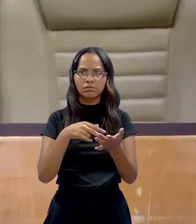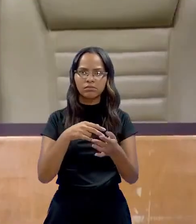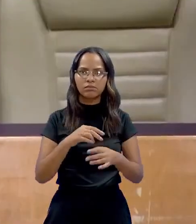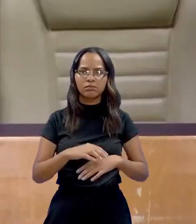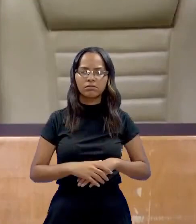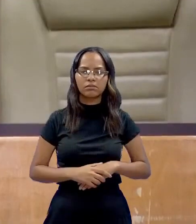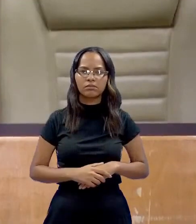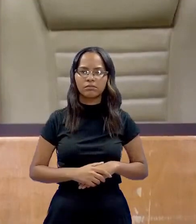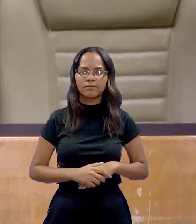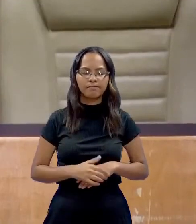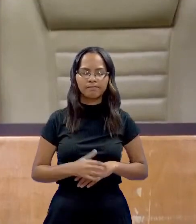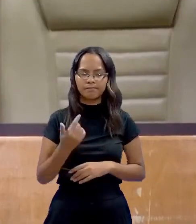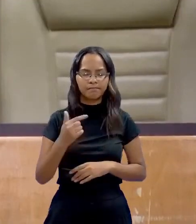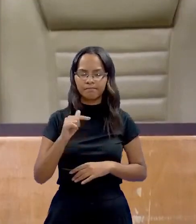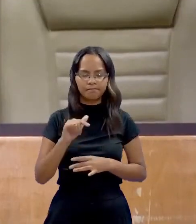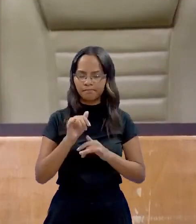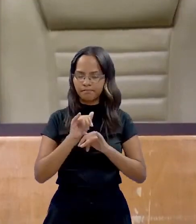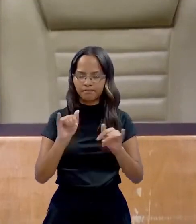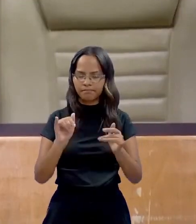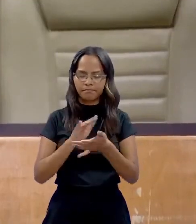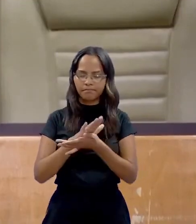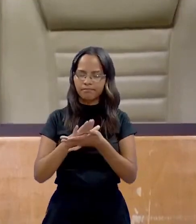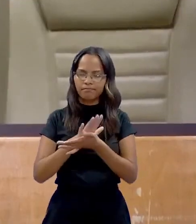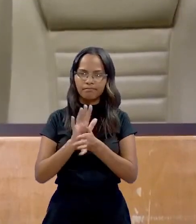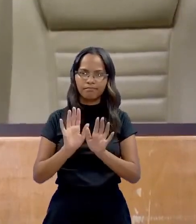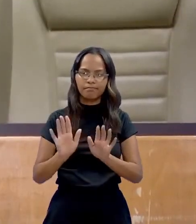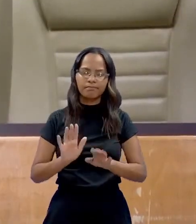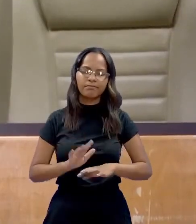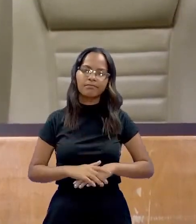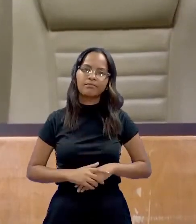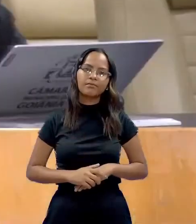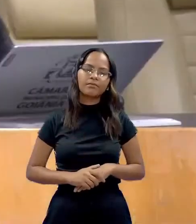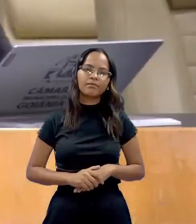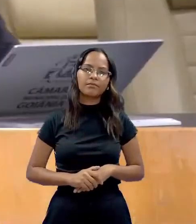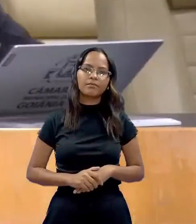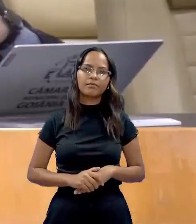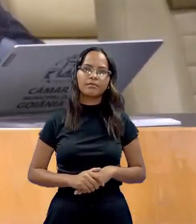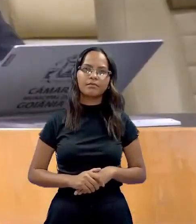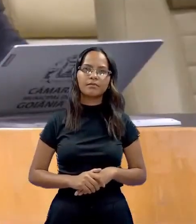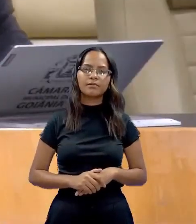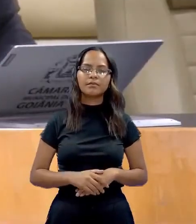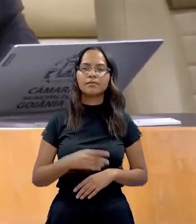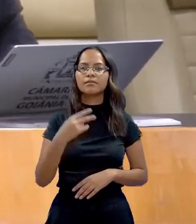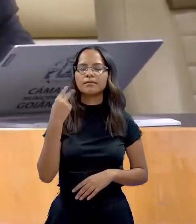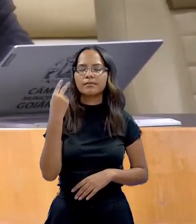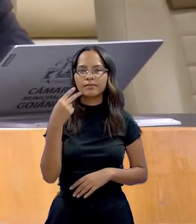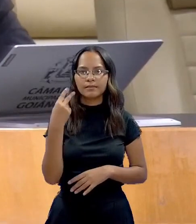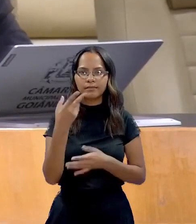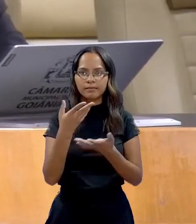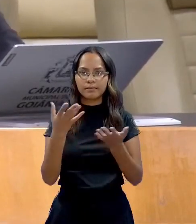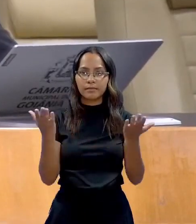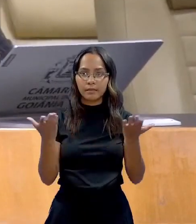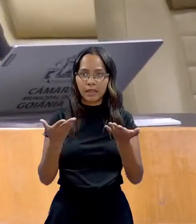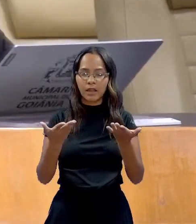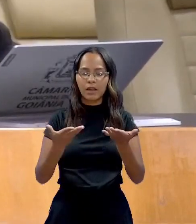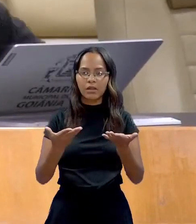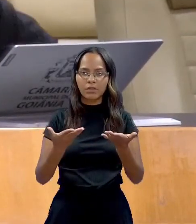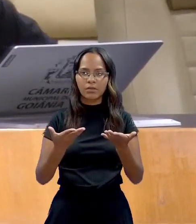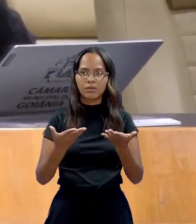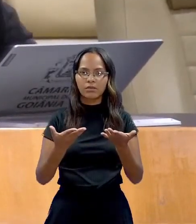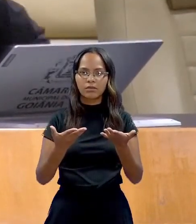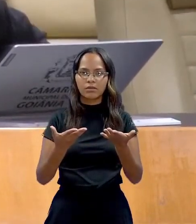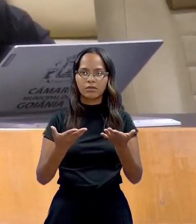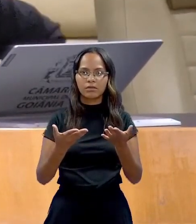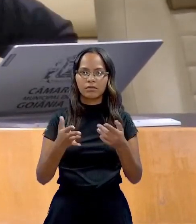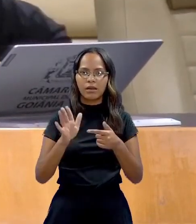né? Não tem expediente, senhor presidente. Obrigado. Senhores vereadores, o momento, então, é destinado